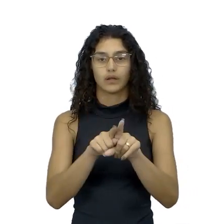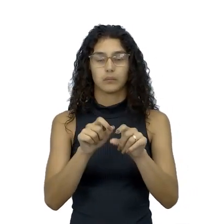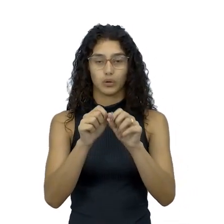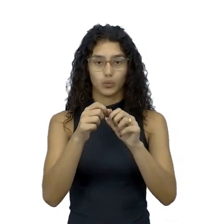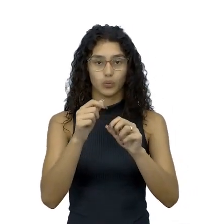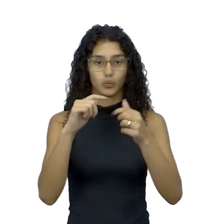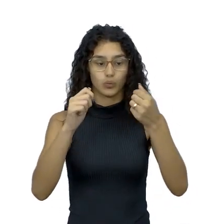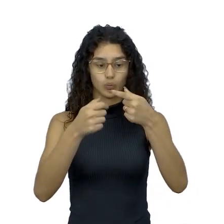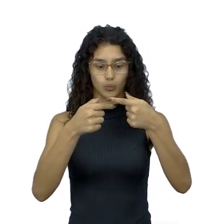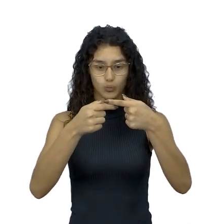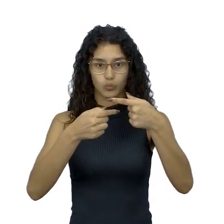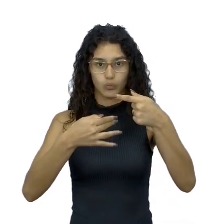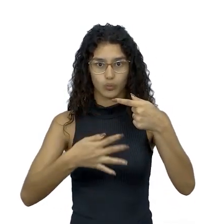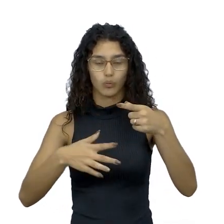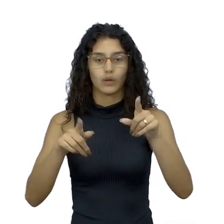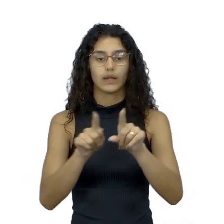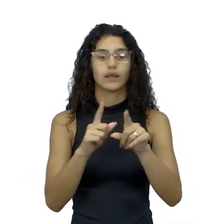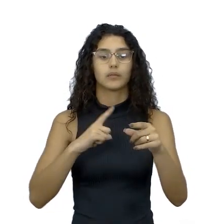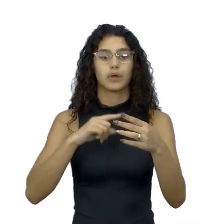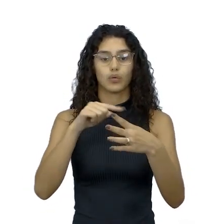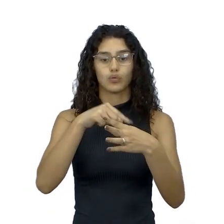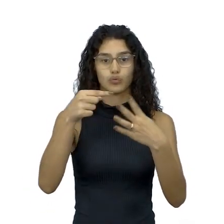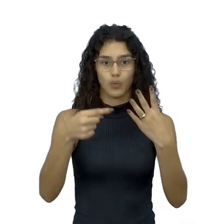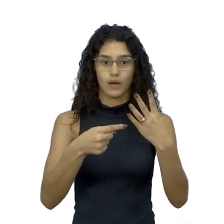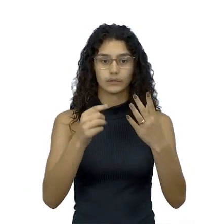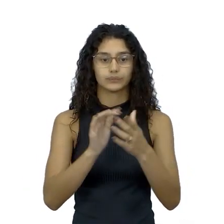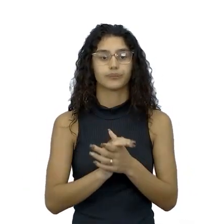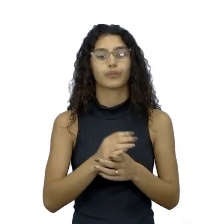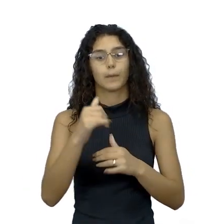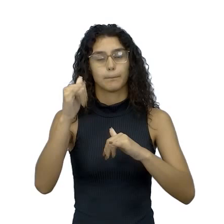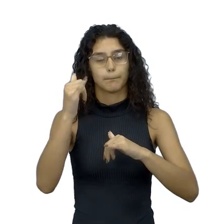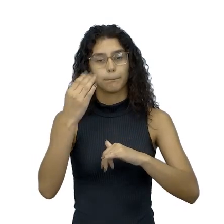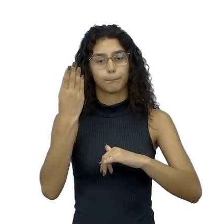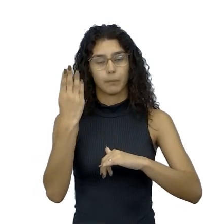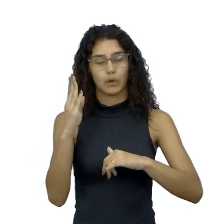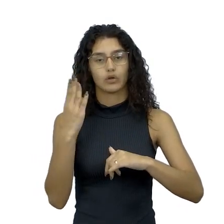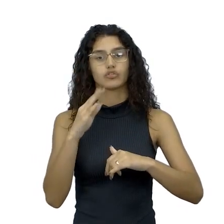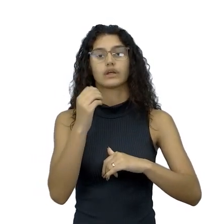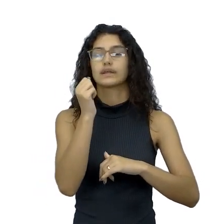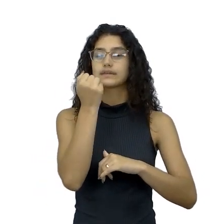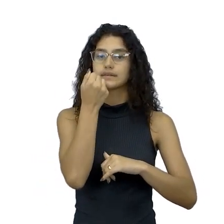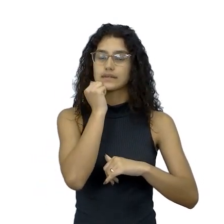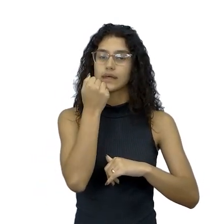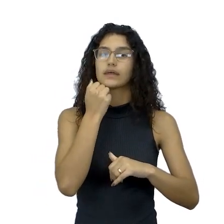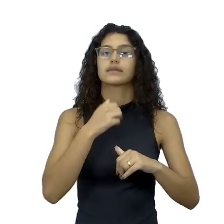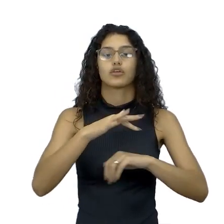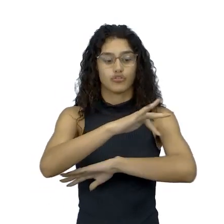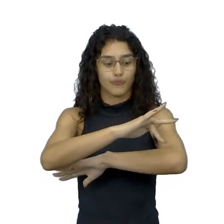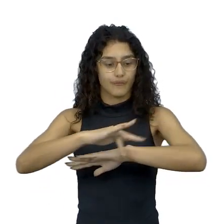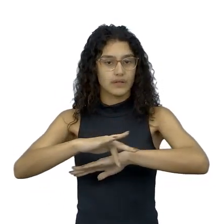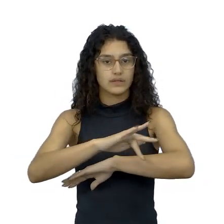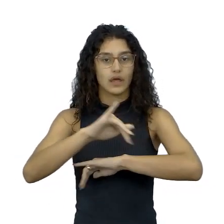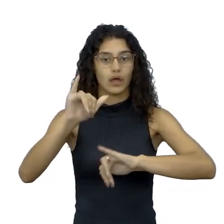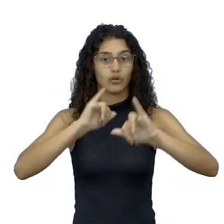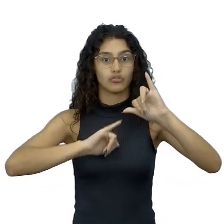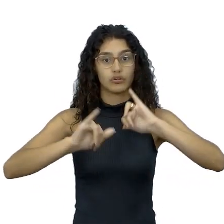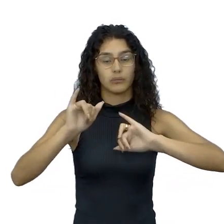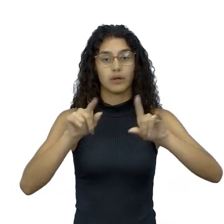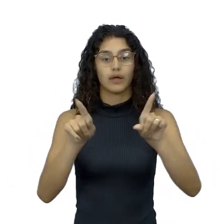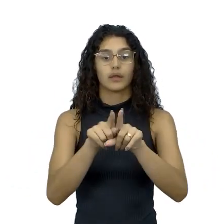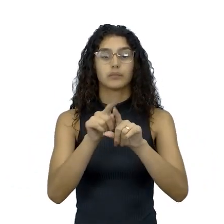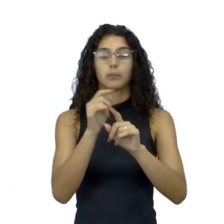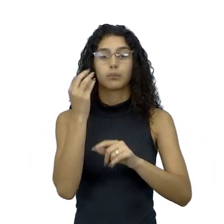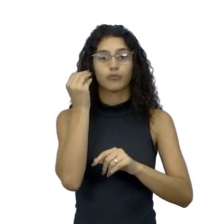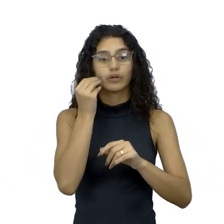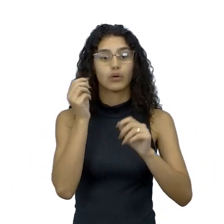Google, e os 4 Padlets, tá bom? Tem o de biologia, o de ciências, o de física e o de química. Então, eu vou aproveitar esse